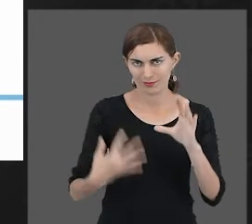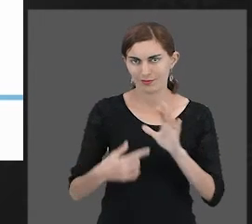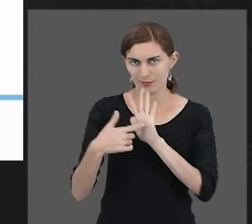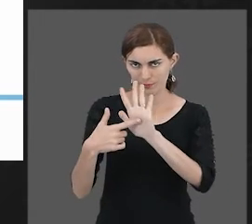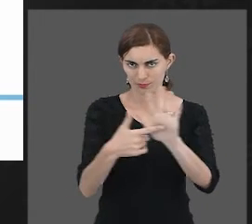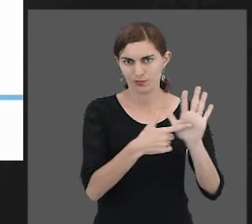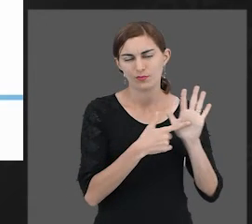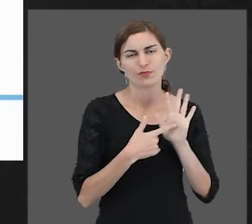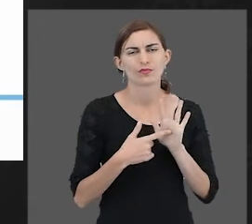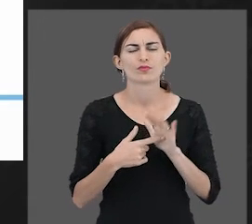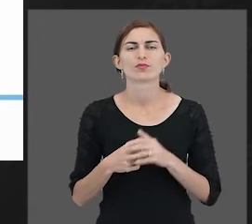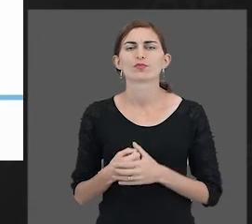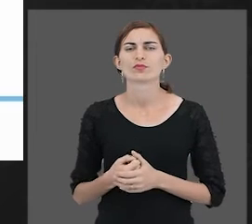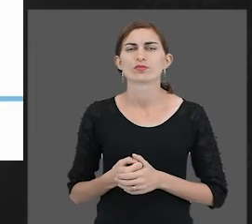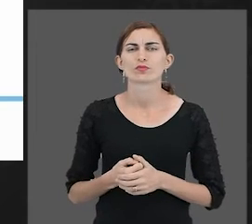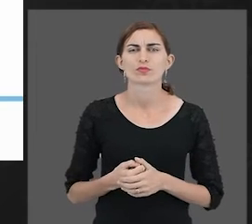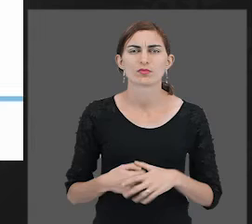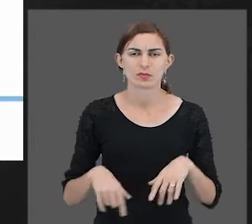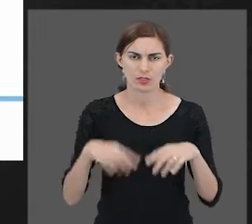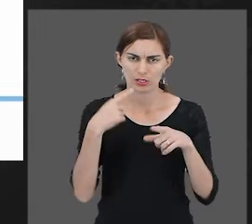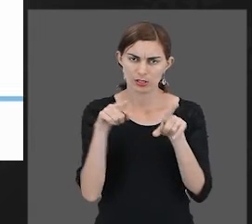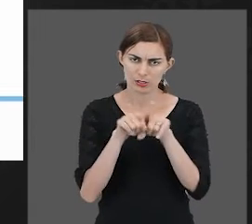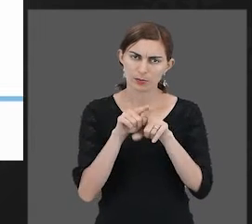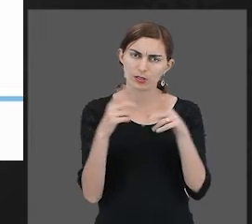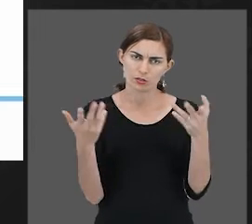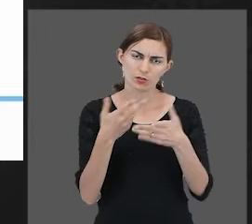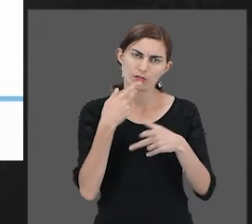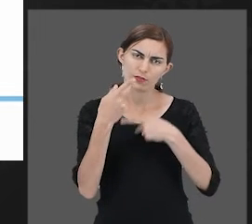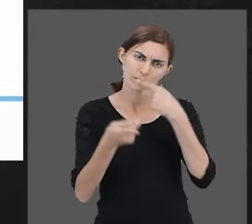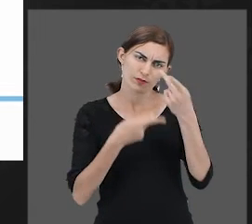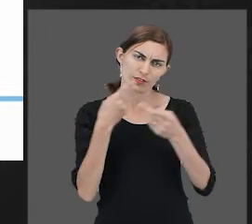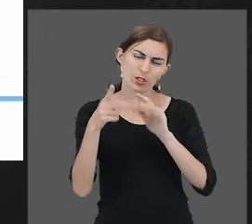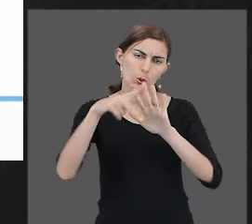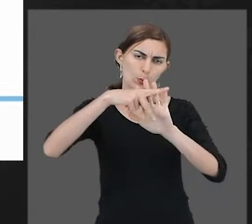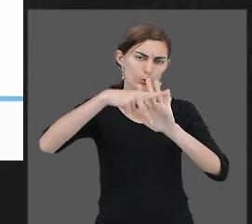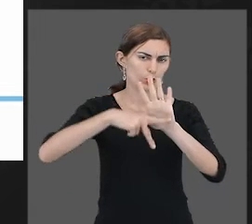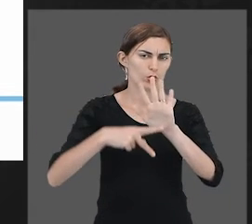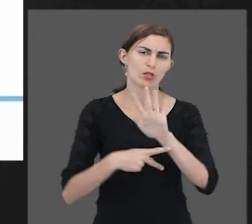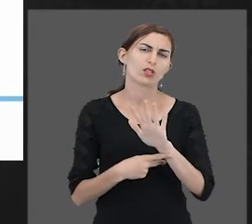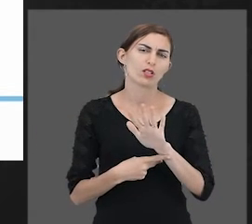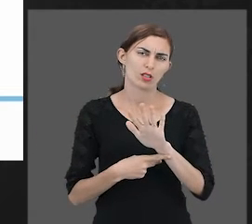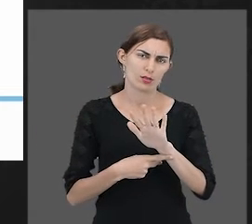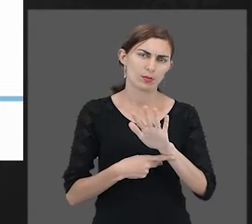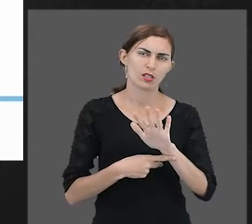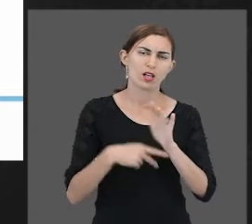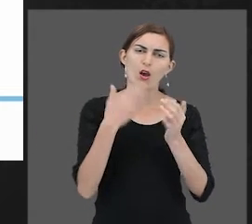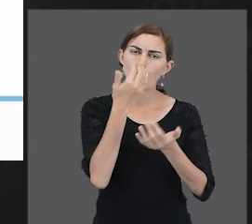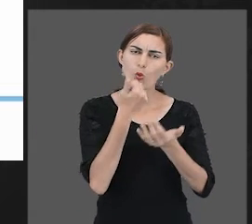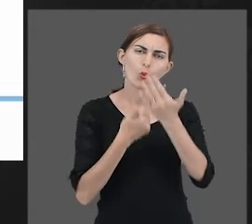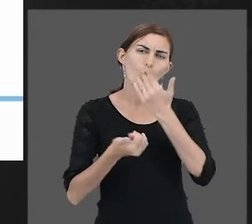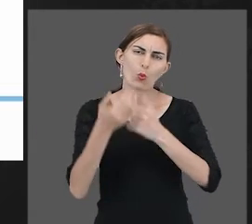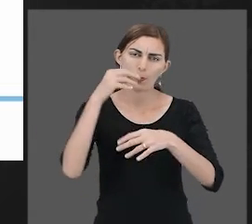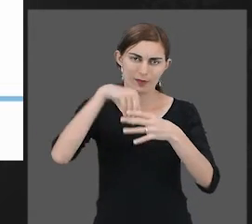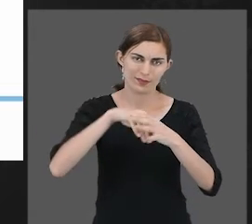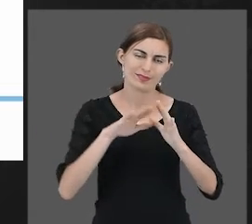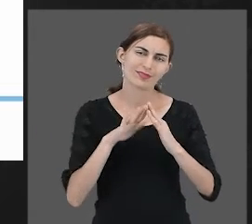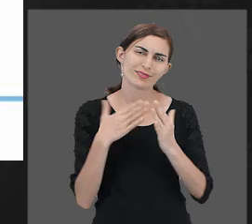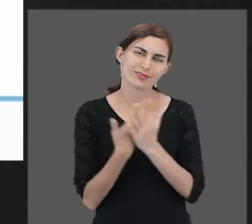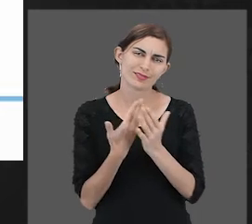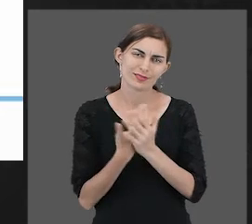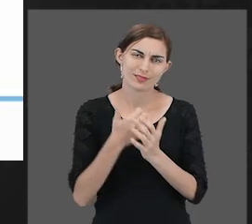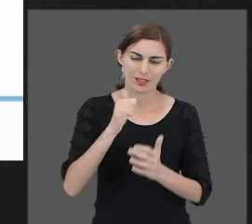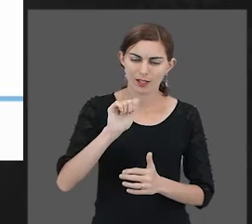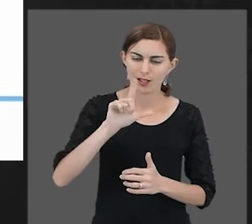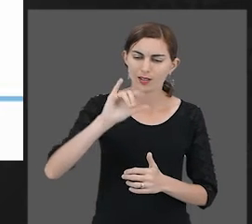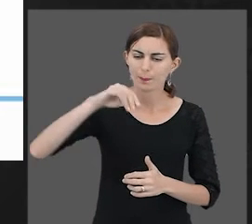características que a gente já falou anteriormente. Vamos falar agora sobre o Programa Nacional de Alimentação Escolar, certo?